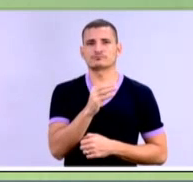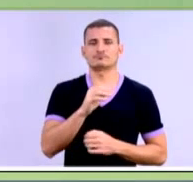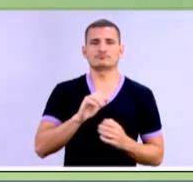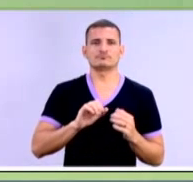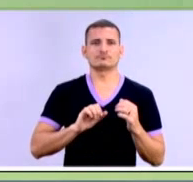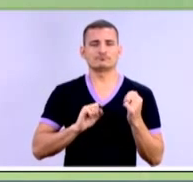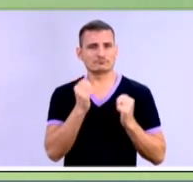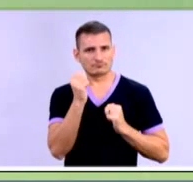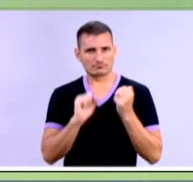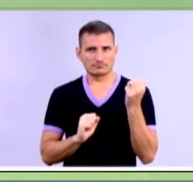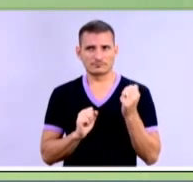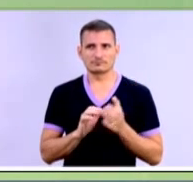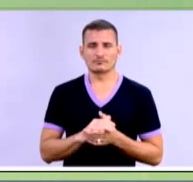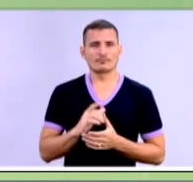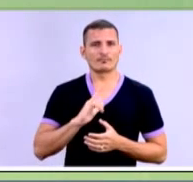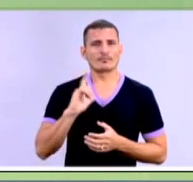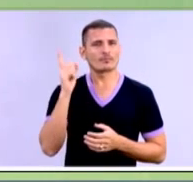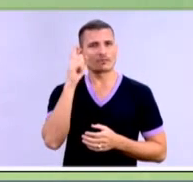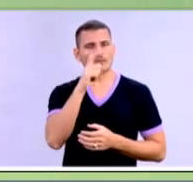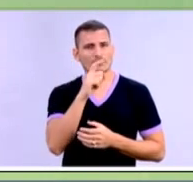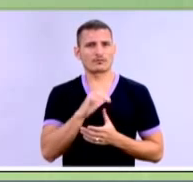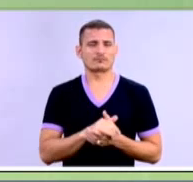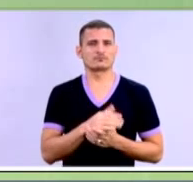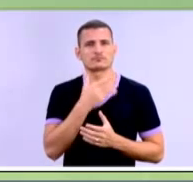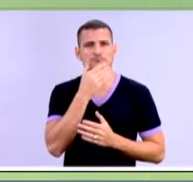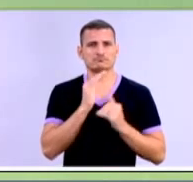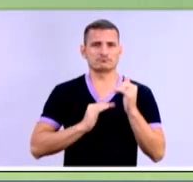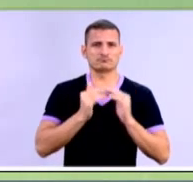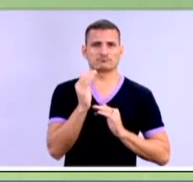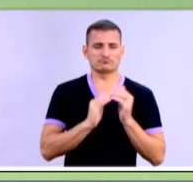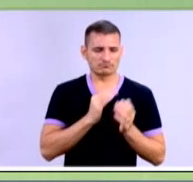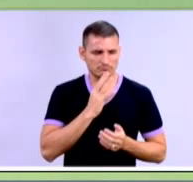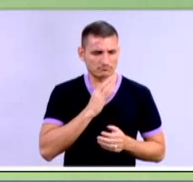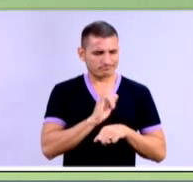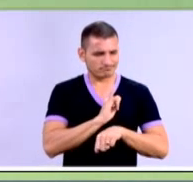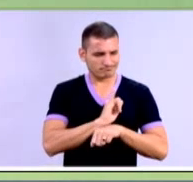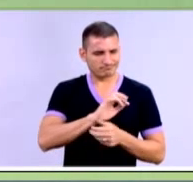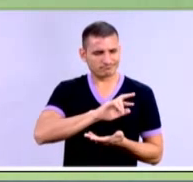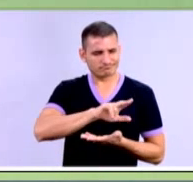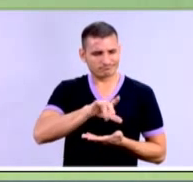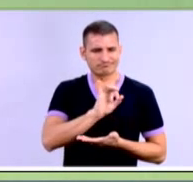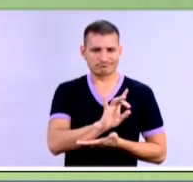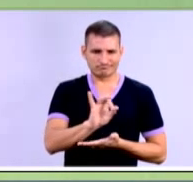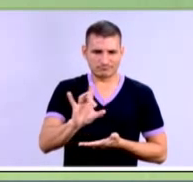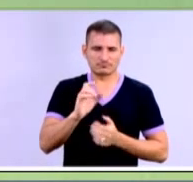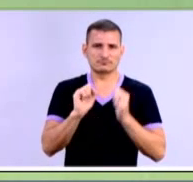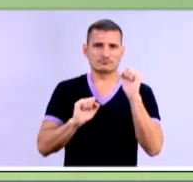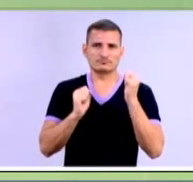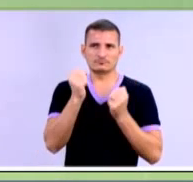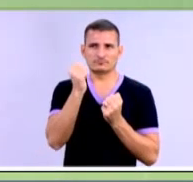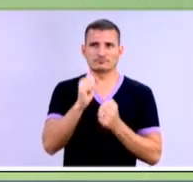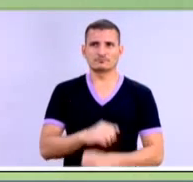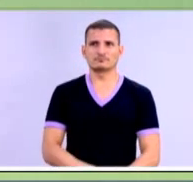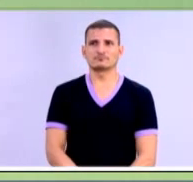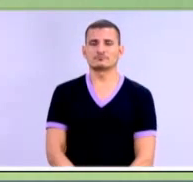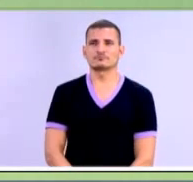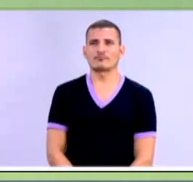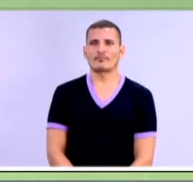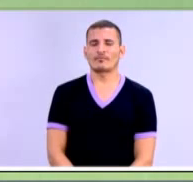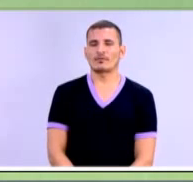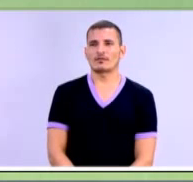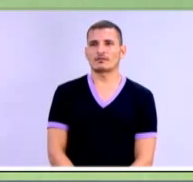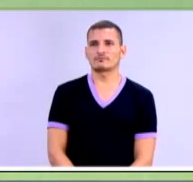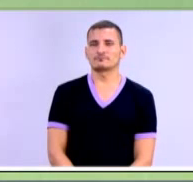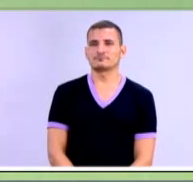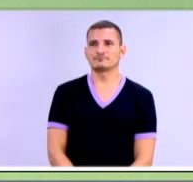dificuldade para o instalador conhecer as diversas técnicas de cada fabricante. E também, uma que a gente acabou